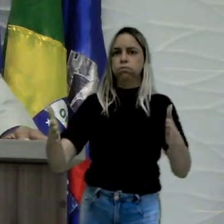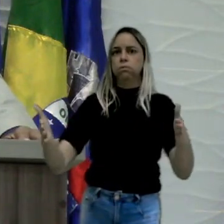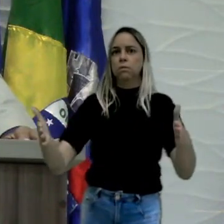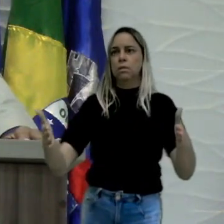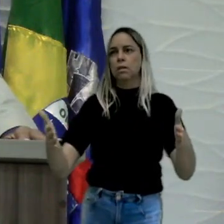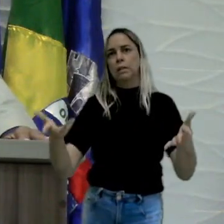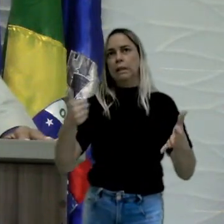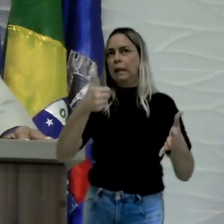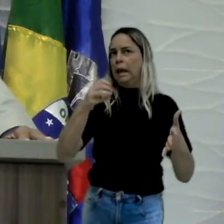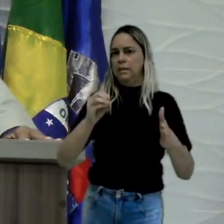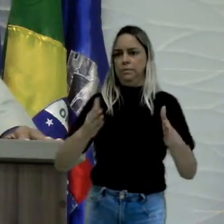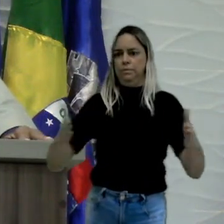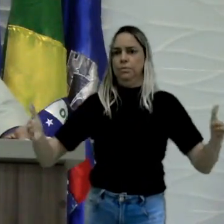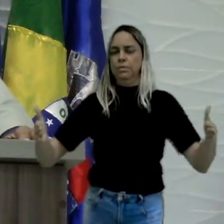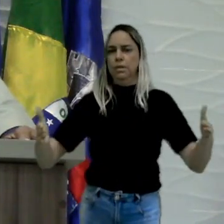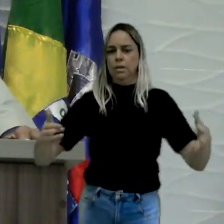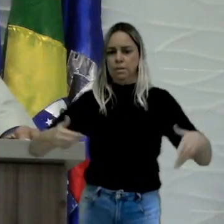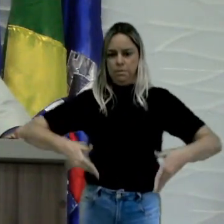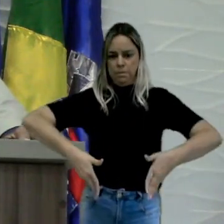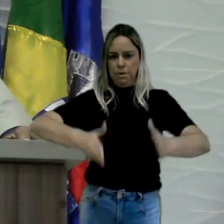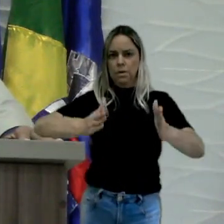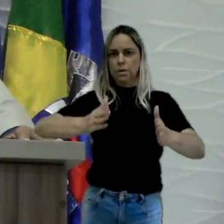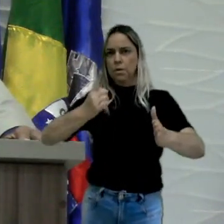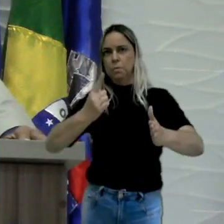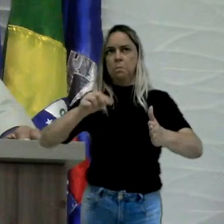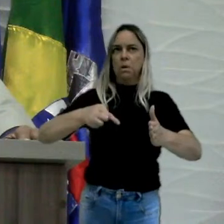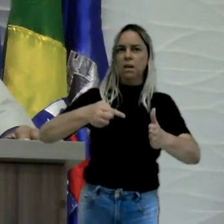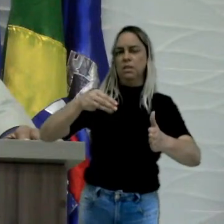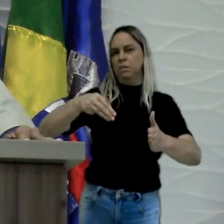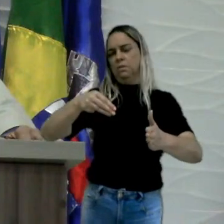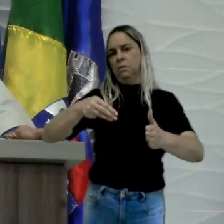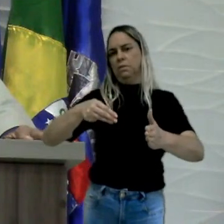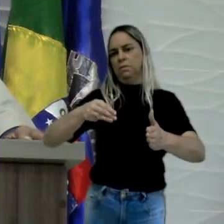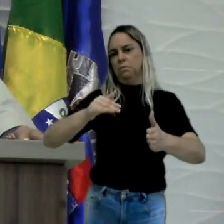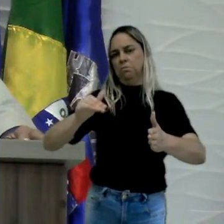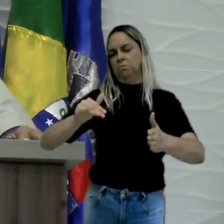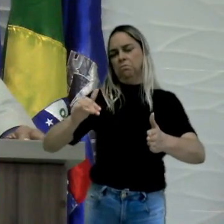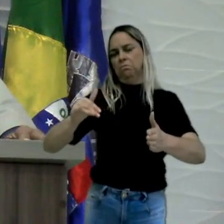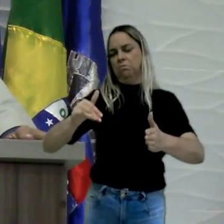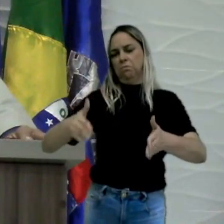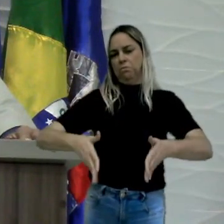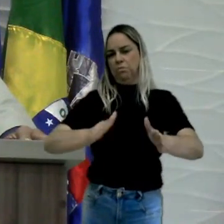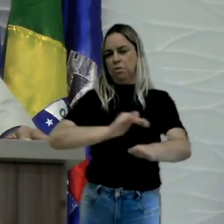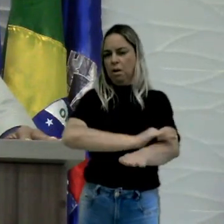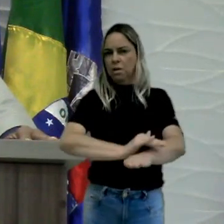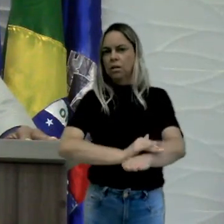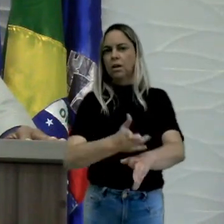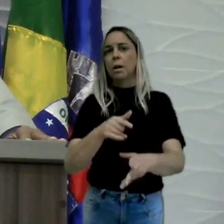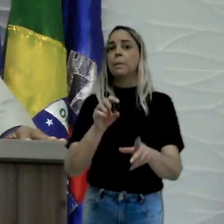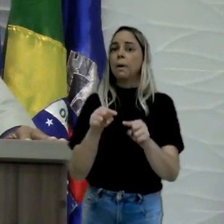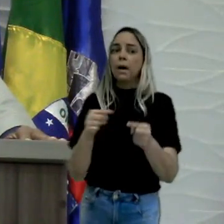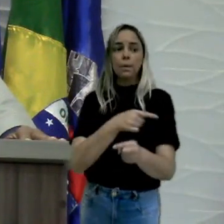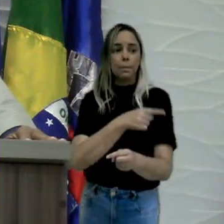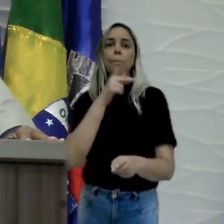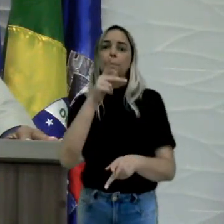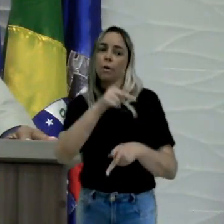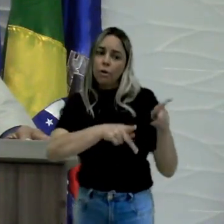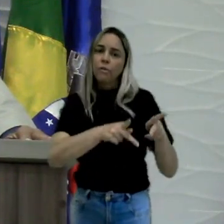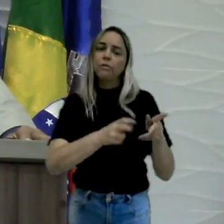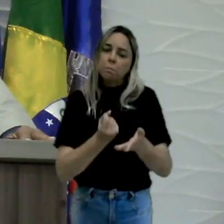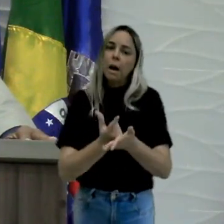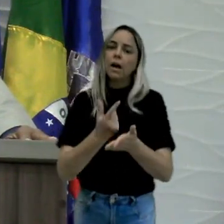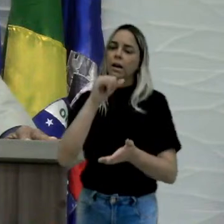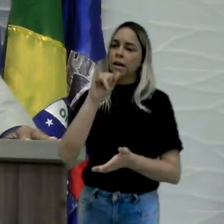largura. 1 metro e meio de calçada e 7 metros. Não passa carro. Aquele pessoal paga IPTU. É um terreno que é uma metade, uma